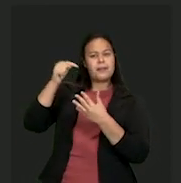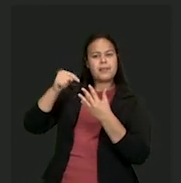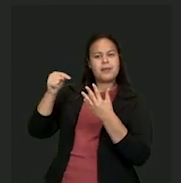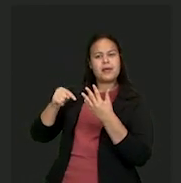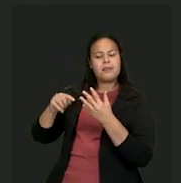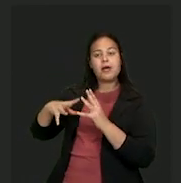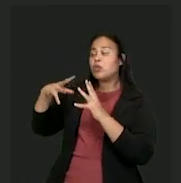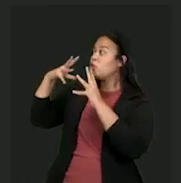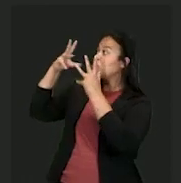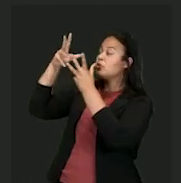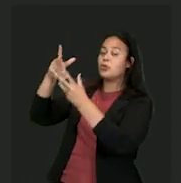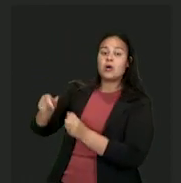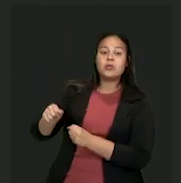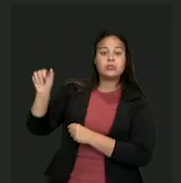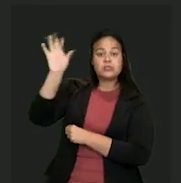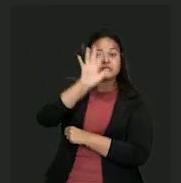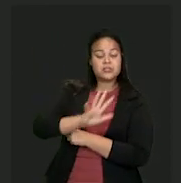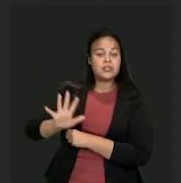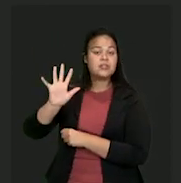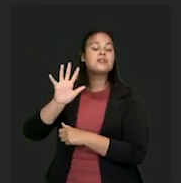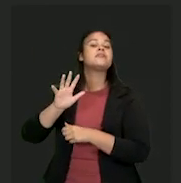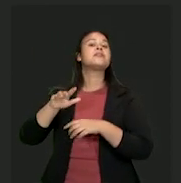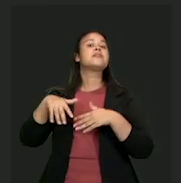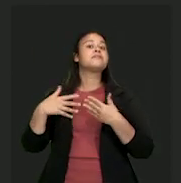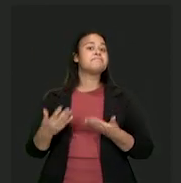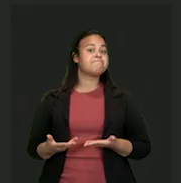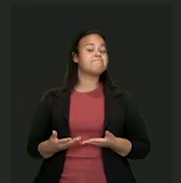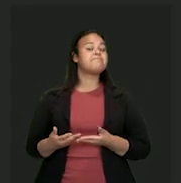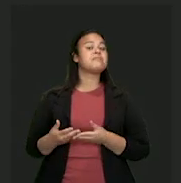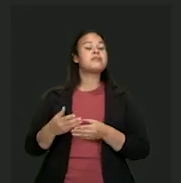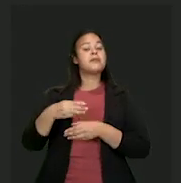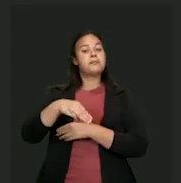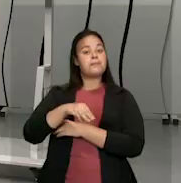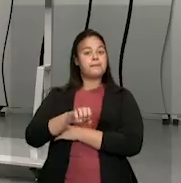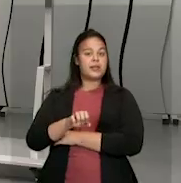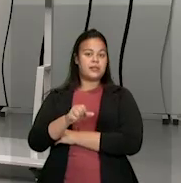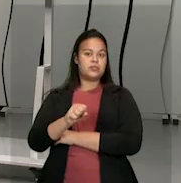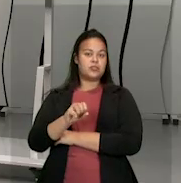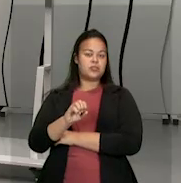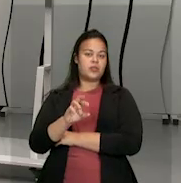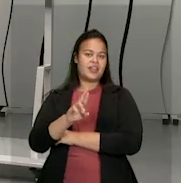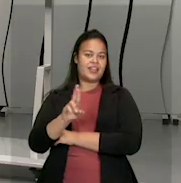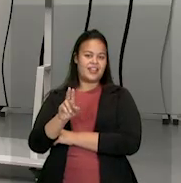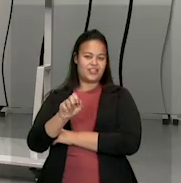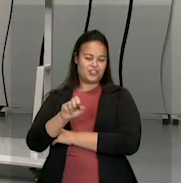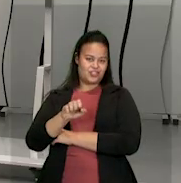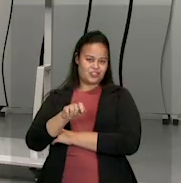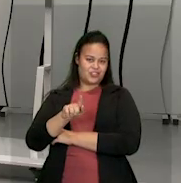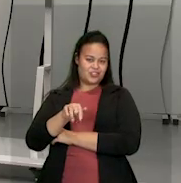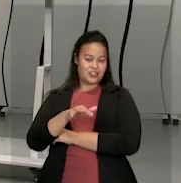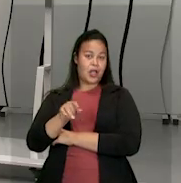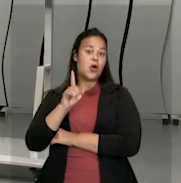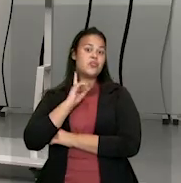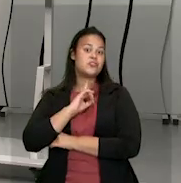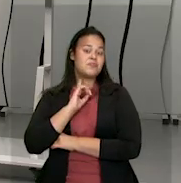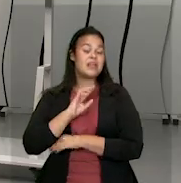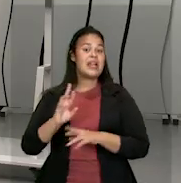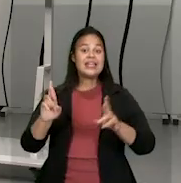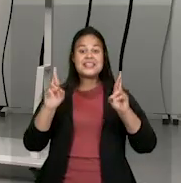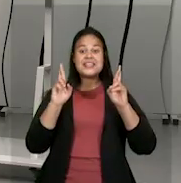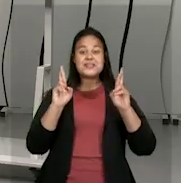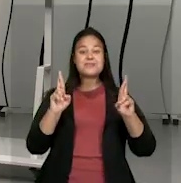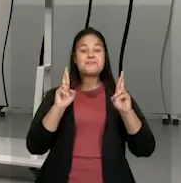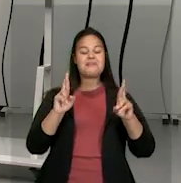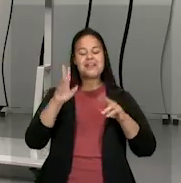da Mata. Então, essas são as mesorregiões de Minas Gerais. Eu espero que